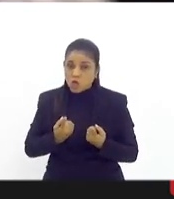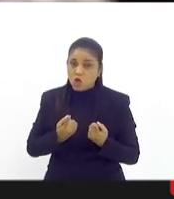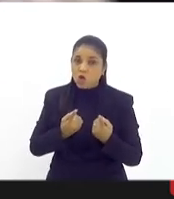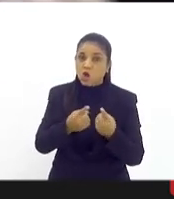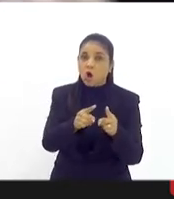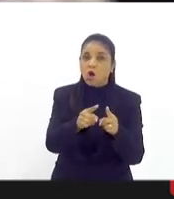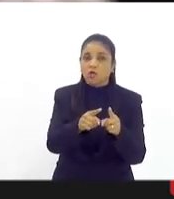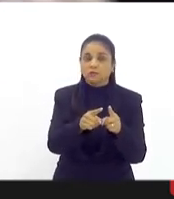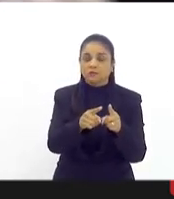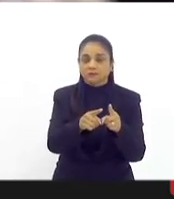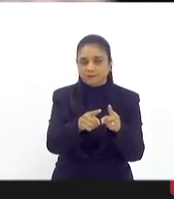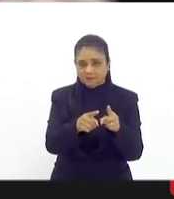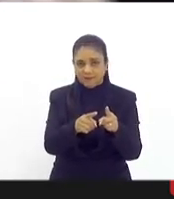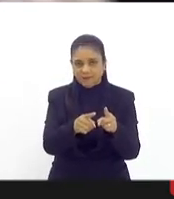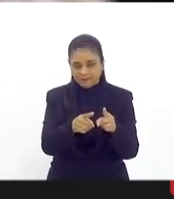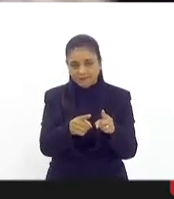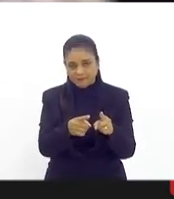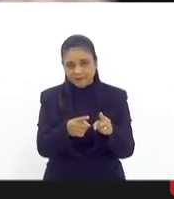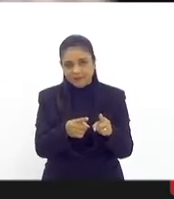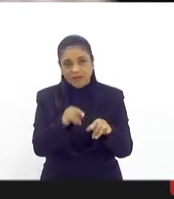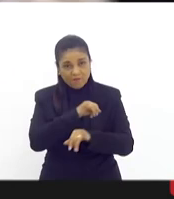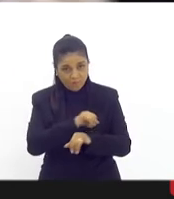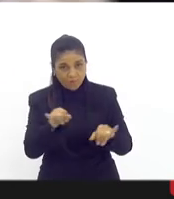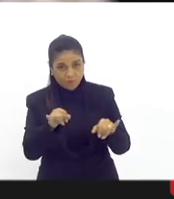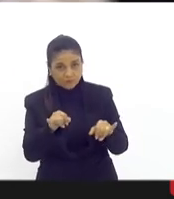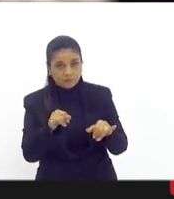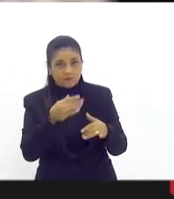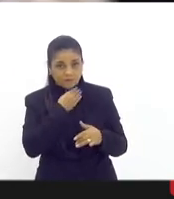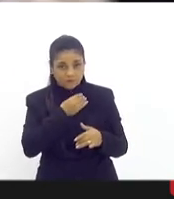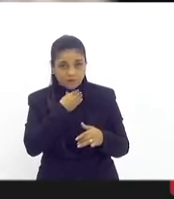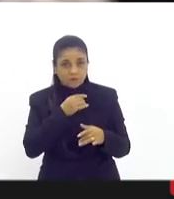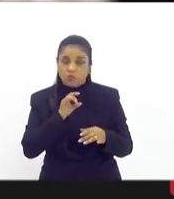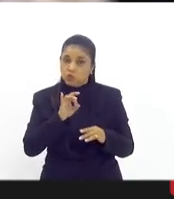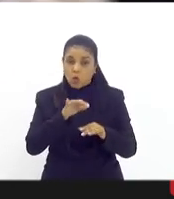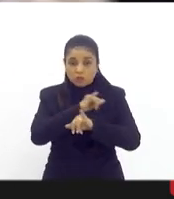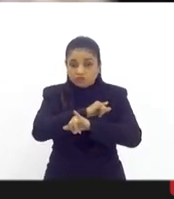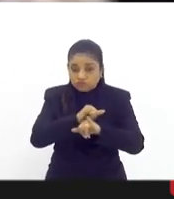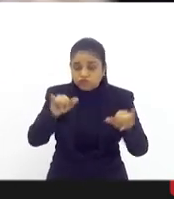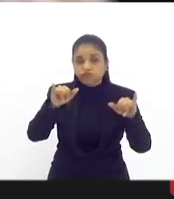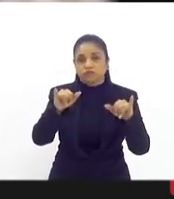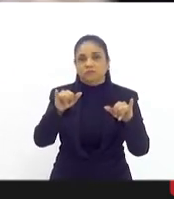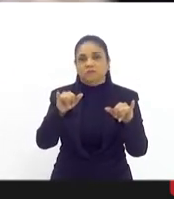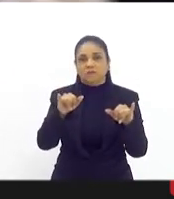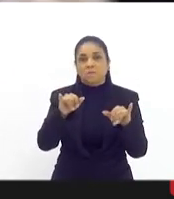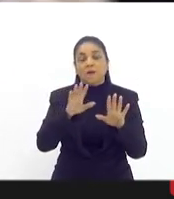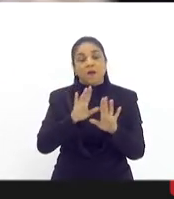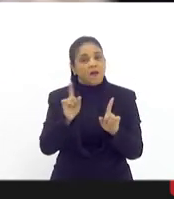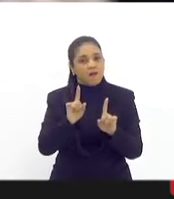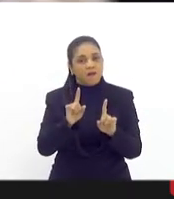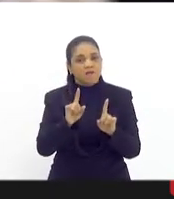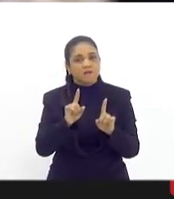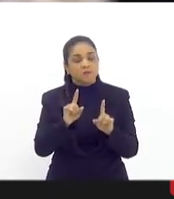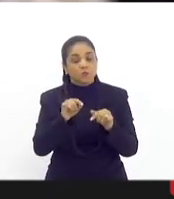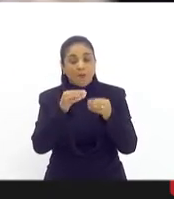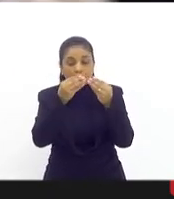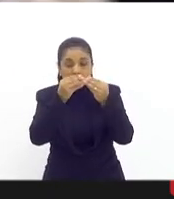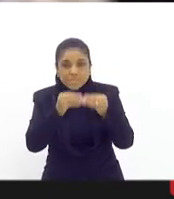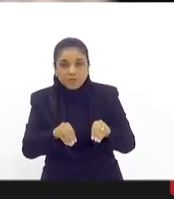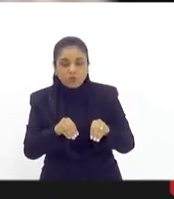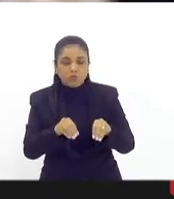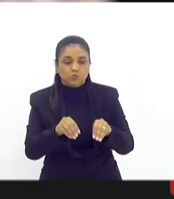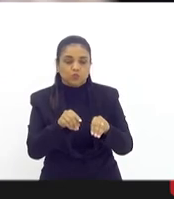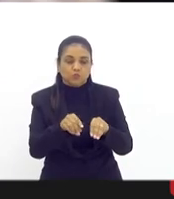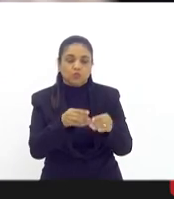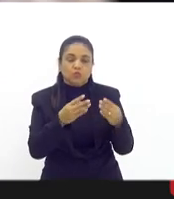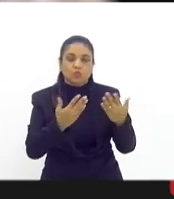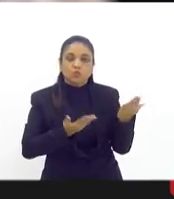fazem com essa juventude, que é importante a gente falar, não é apenas a divulgação de desinformação, mas o estrago causado na vida de um jovem